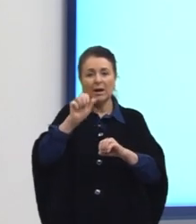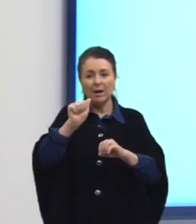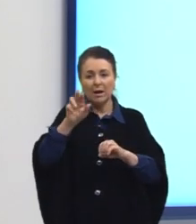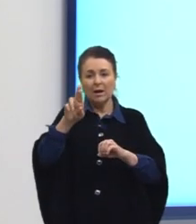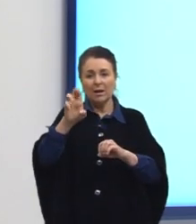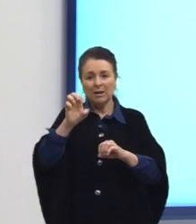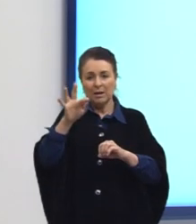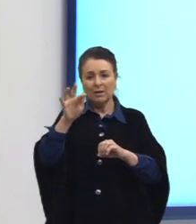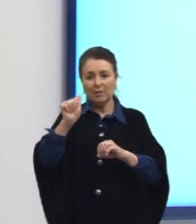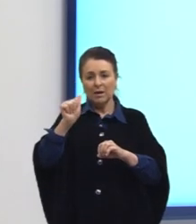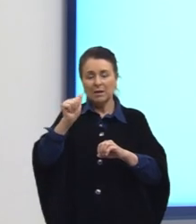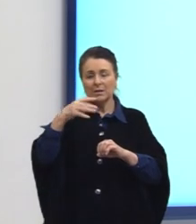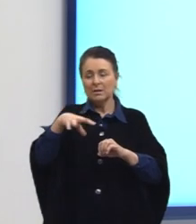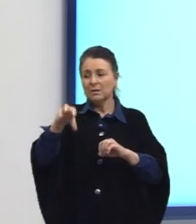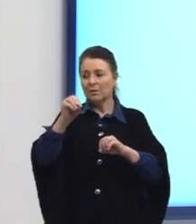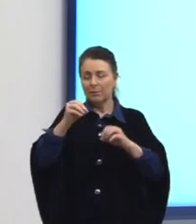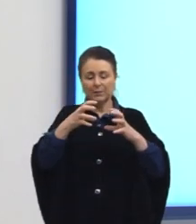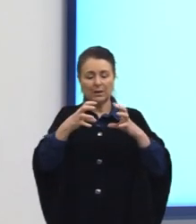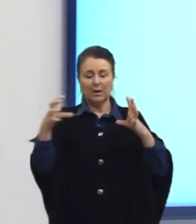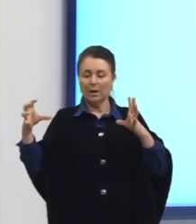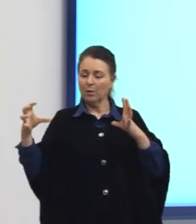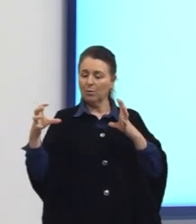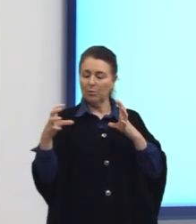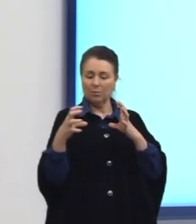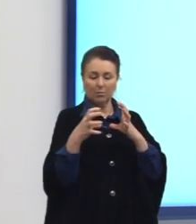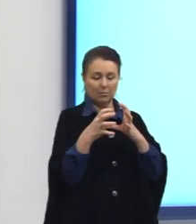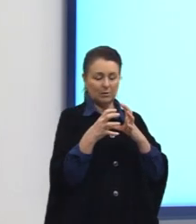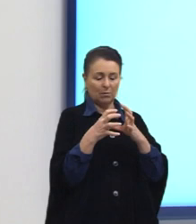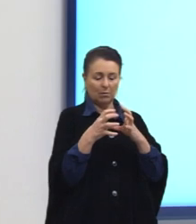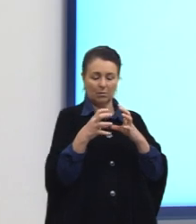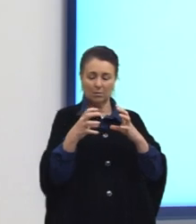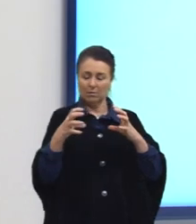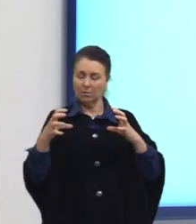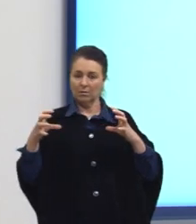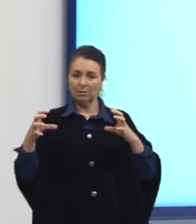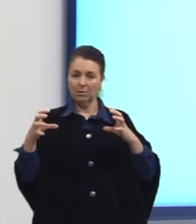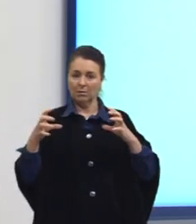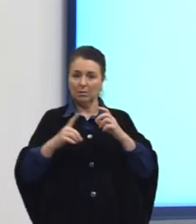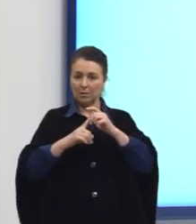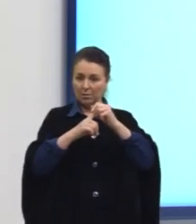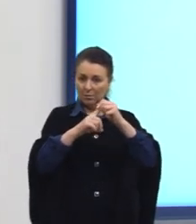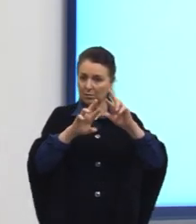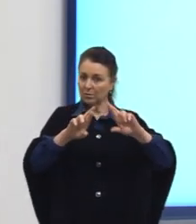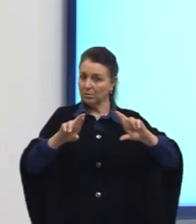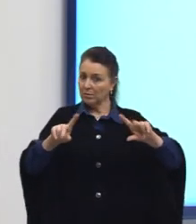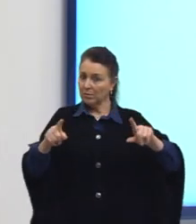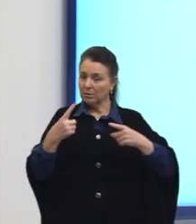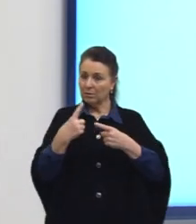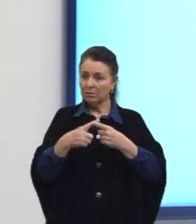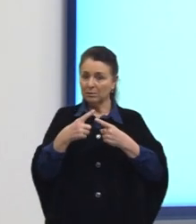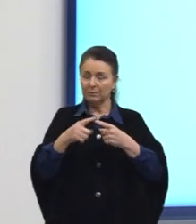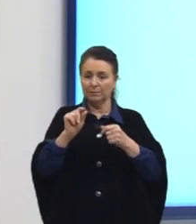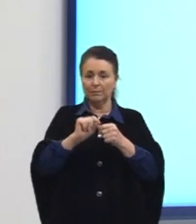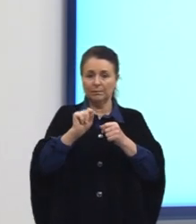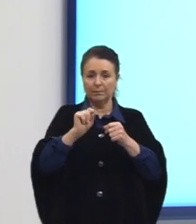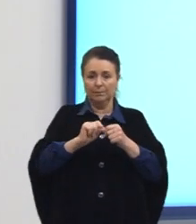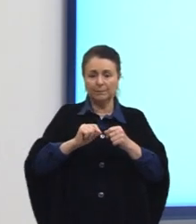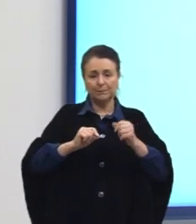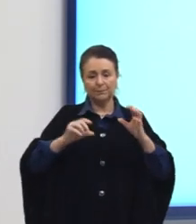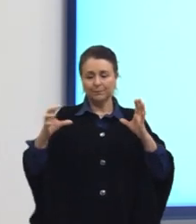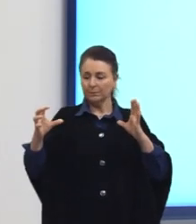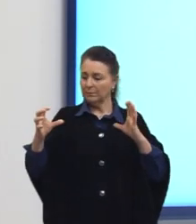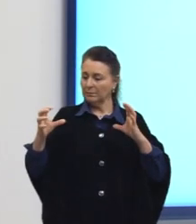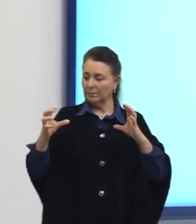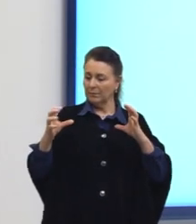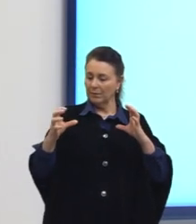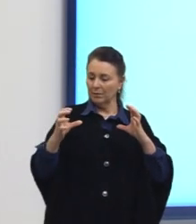aqui nessa mola tá então essa vai ser a principal diferença porque porque aqui eu tô realizando o movimento na mesma